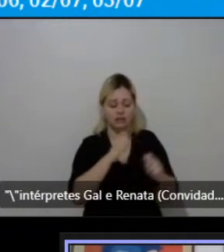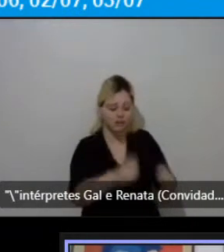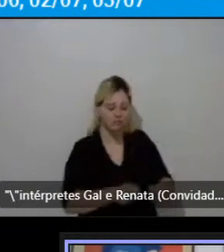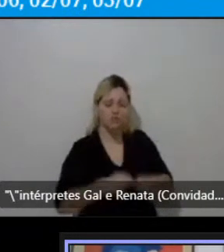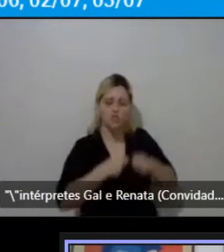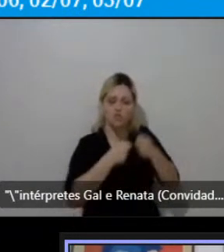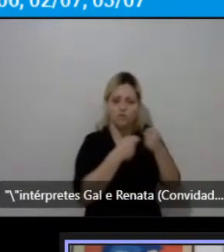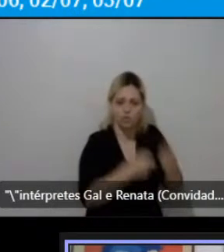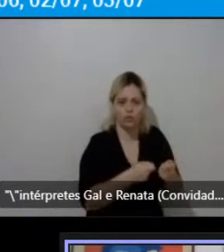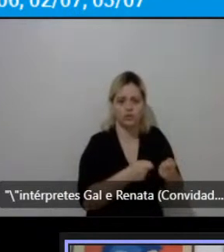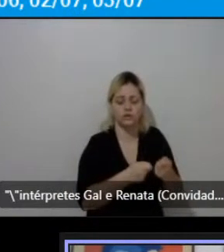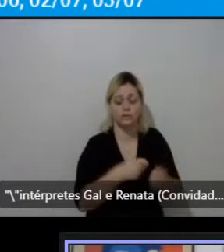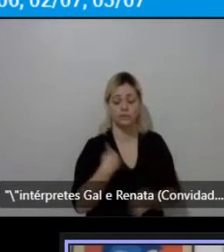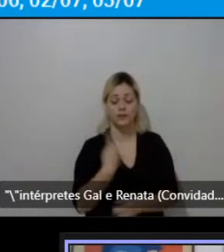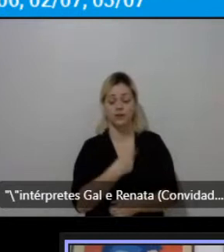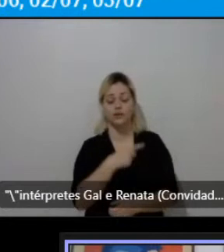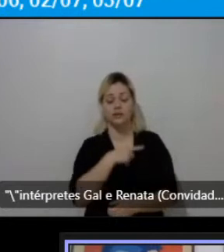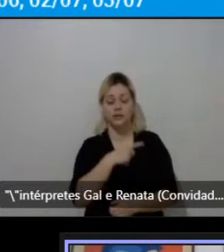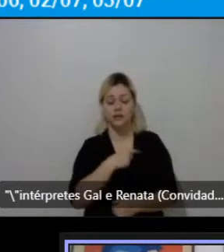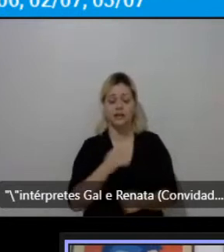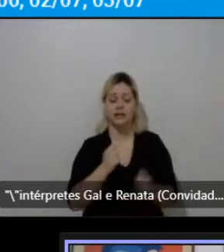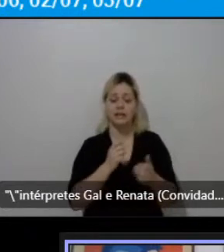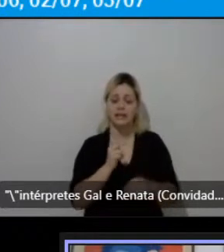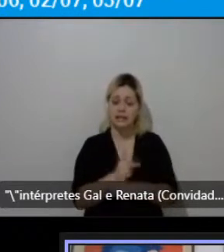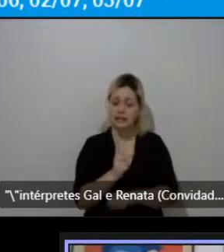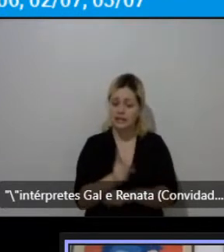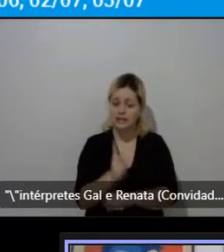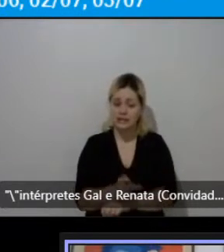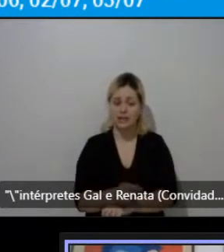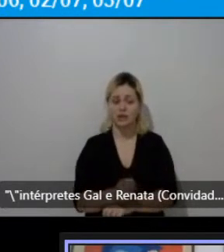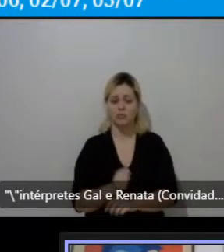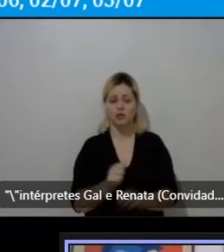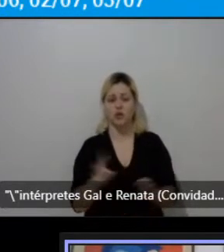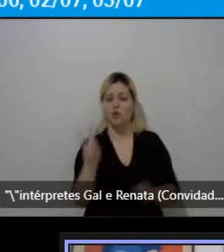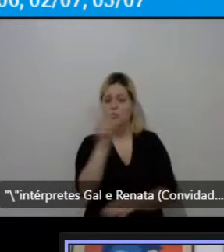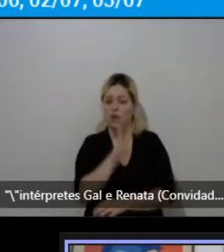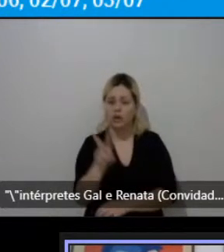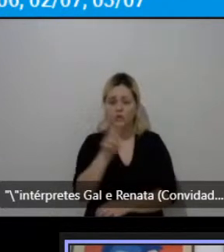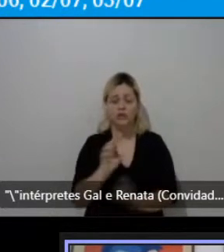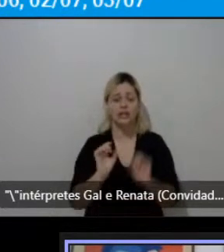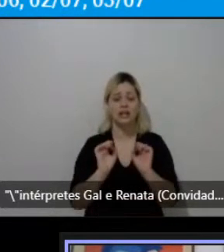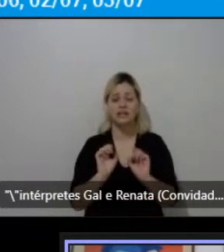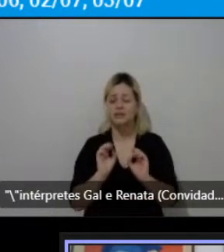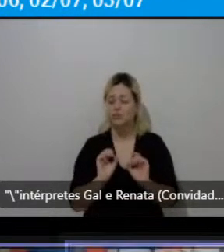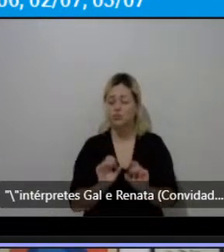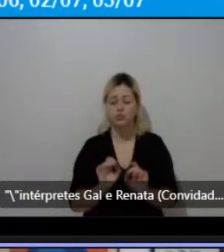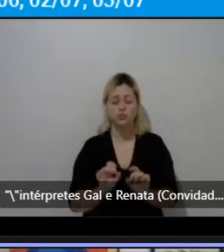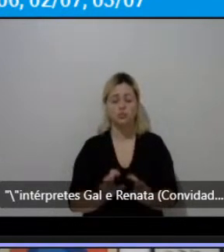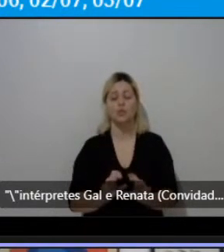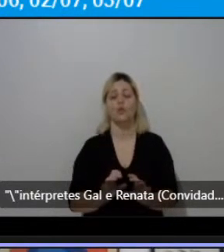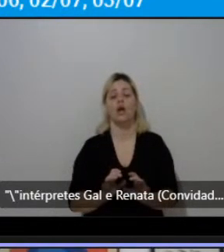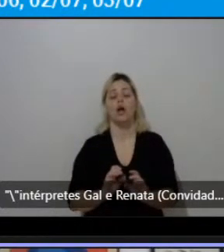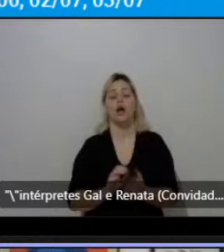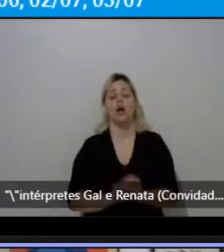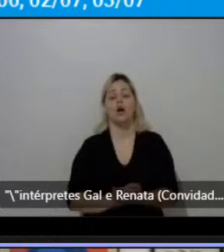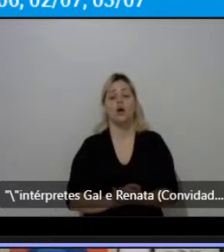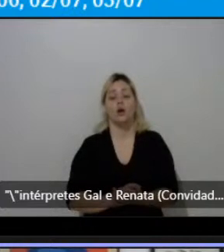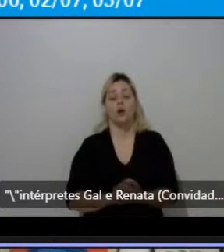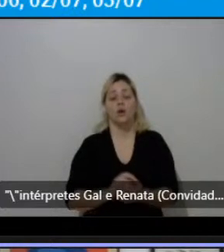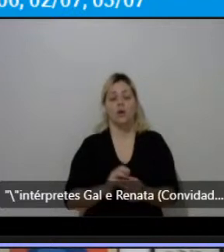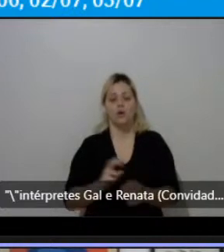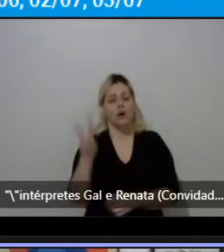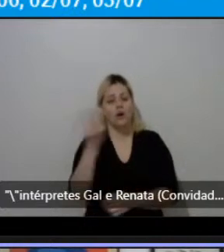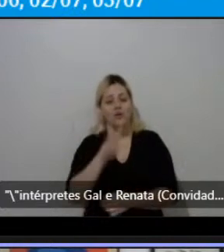né? Então, a gente tem que sempre valorizar essas alternativas, essas lógicas da modernidade, eu digo do capitalismo, né? Então,